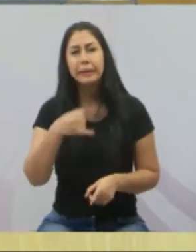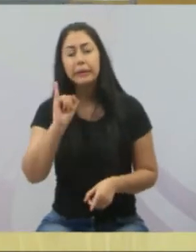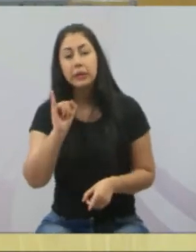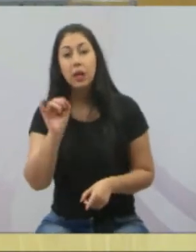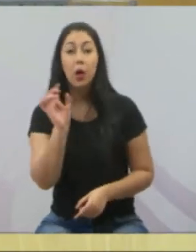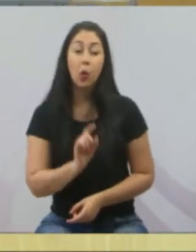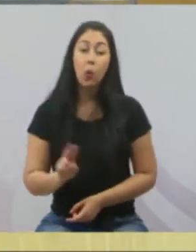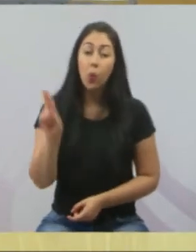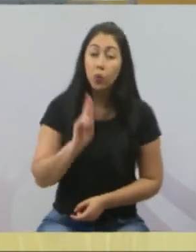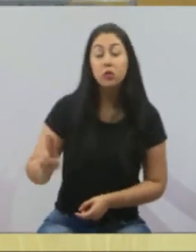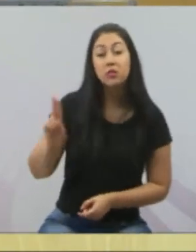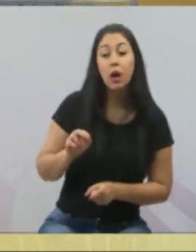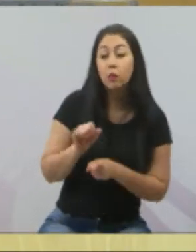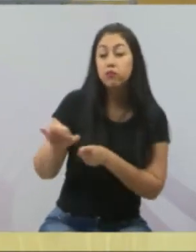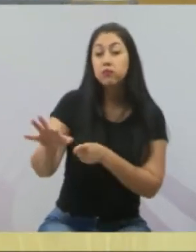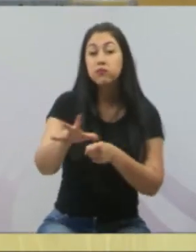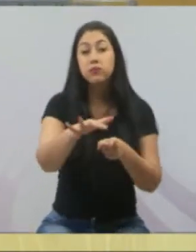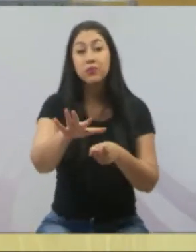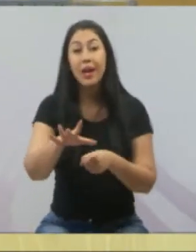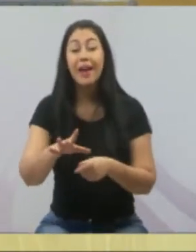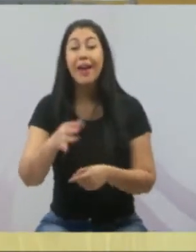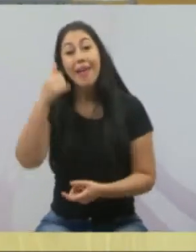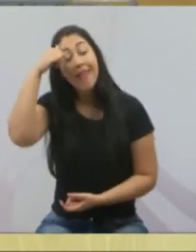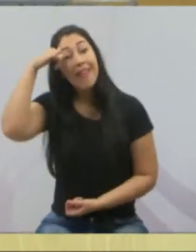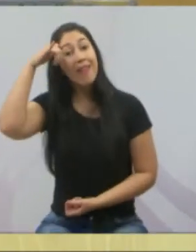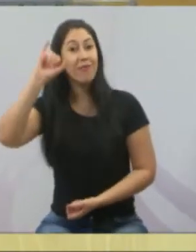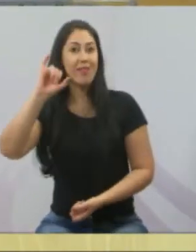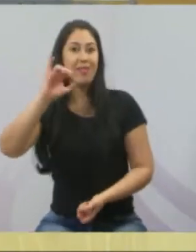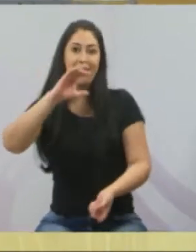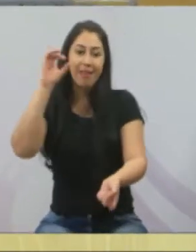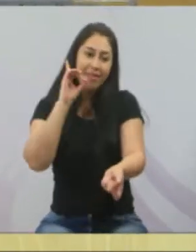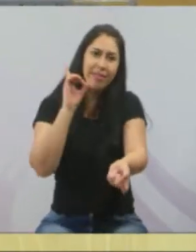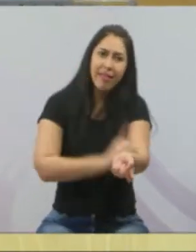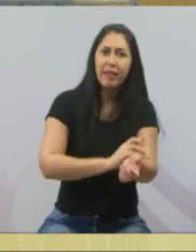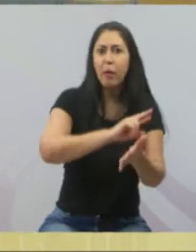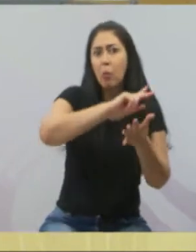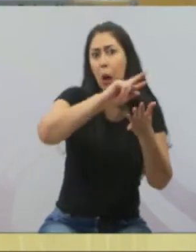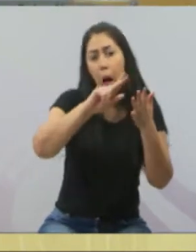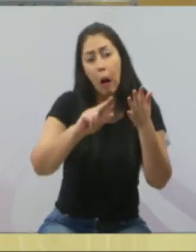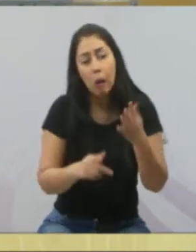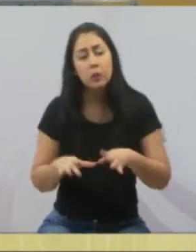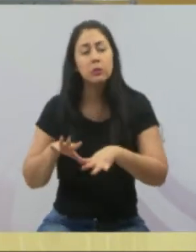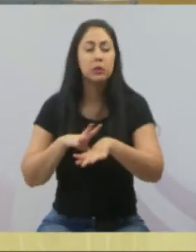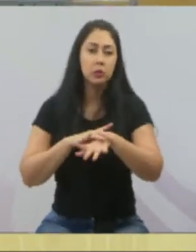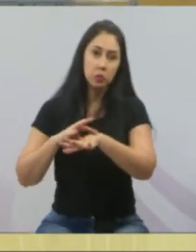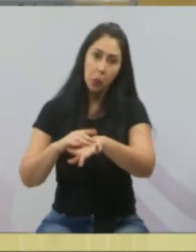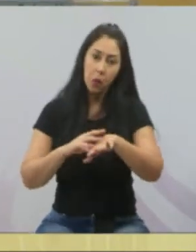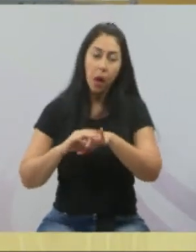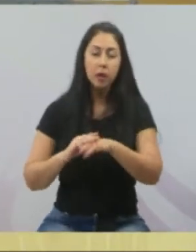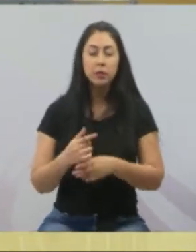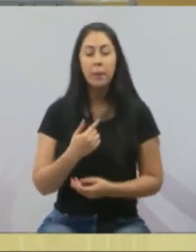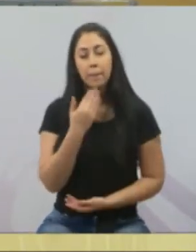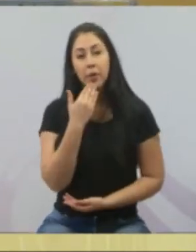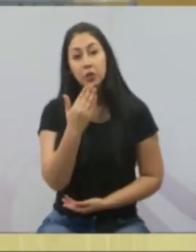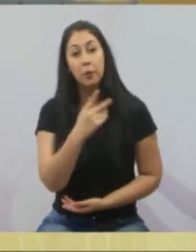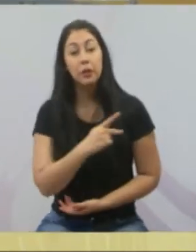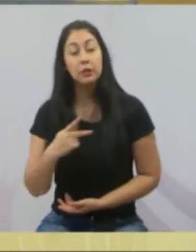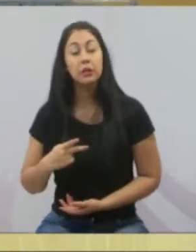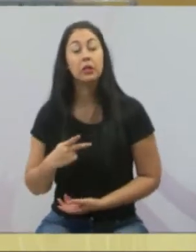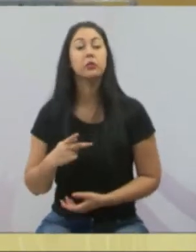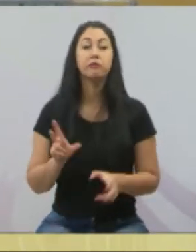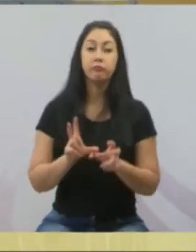desempregado, boa parte teve dispensa automática, e esses que têm o trabalho, entre aspas, garantido,